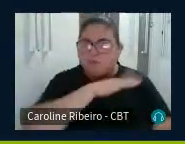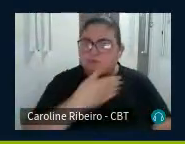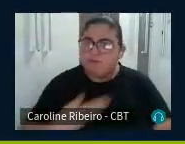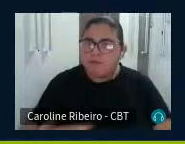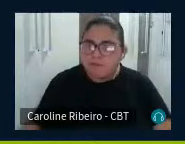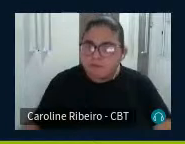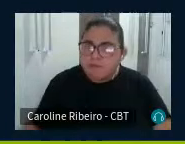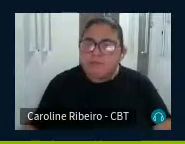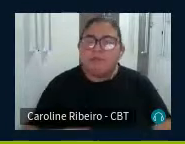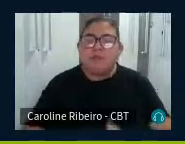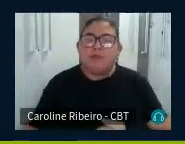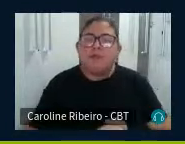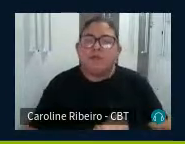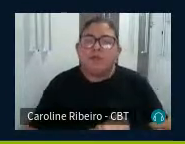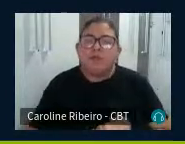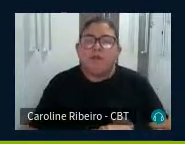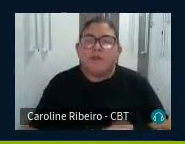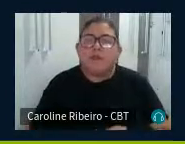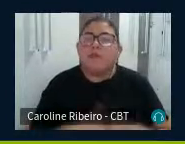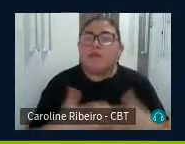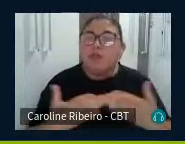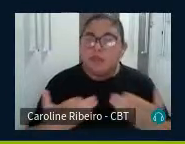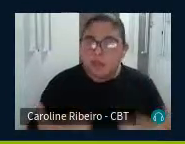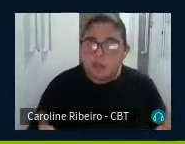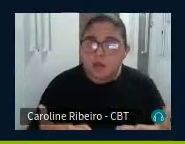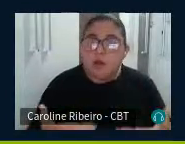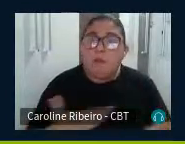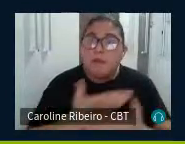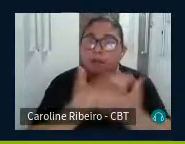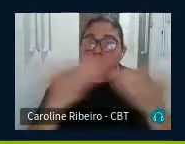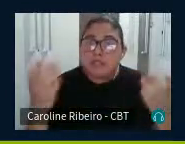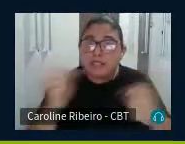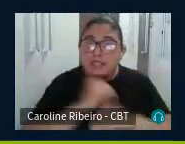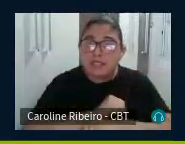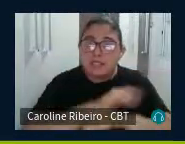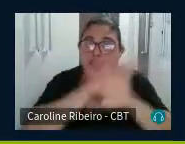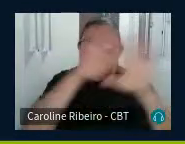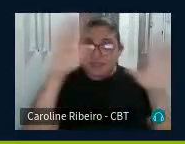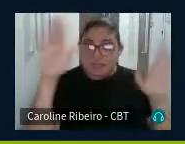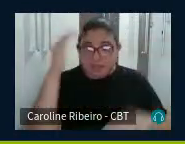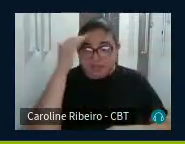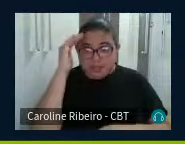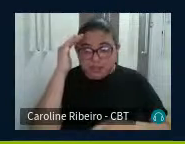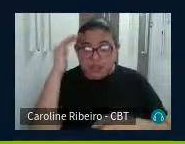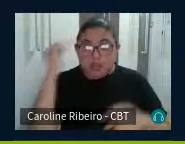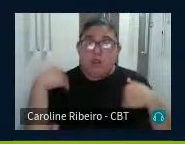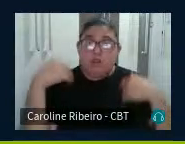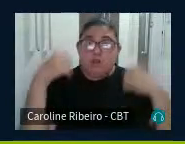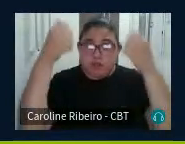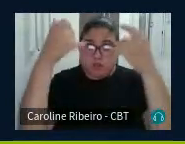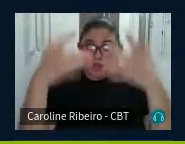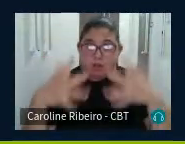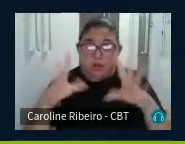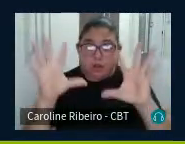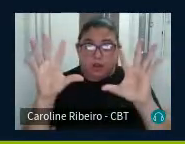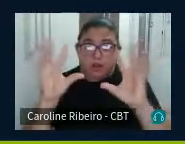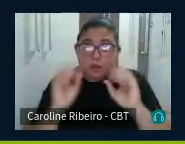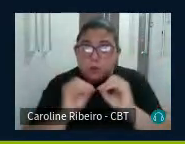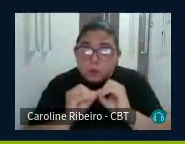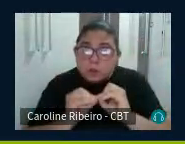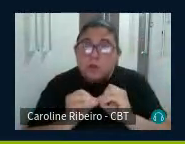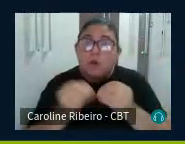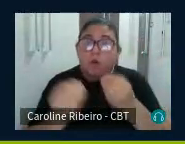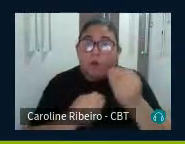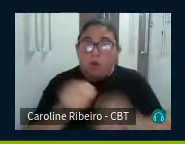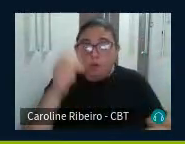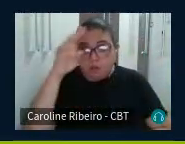estaduais, né? Então, assim, para vocês entenderem um pouquinho, eu vou estar explicando um pouquinho sobre aí a história,